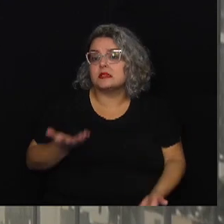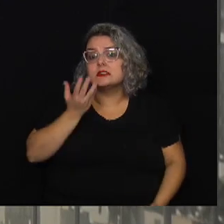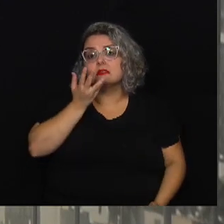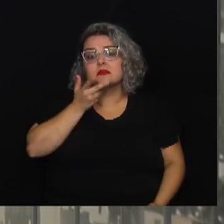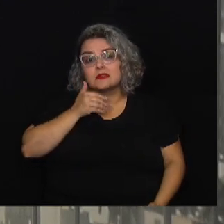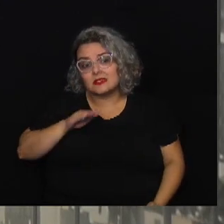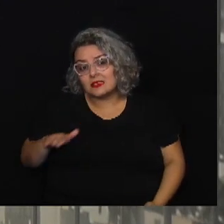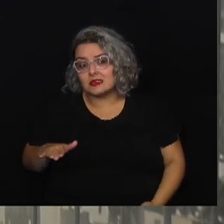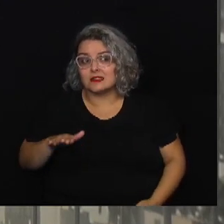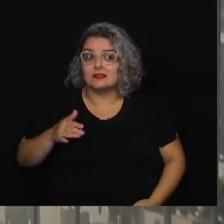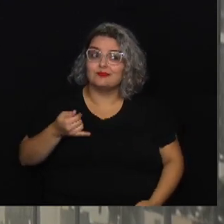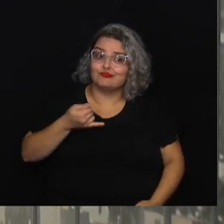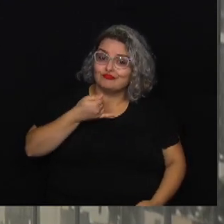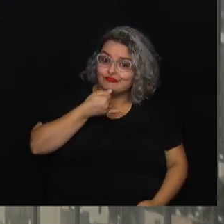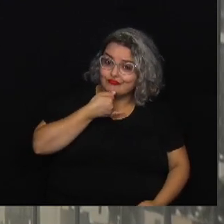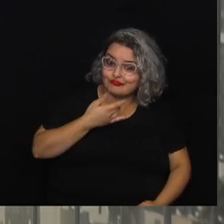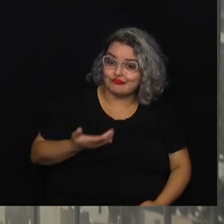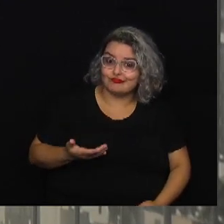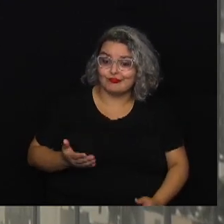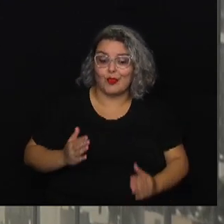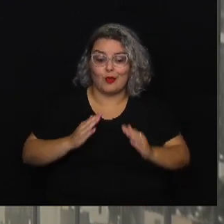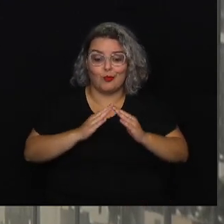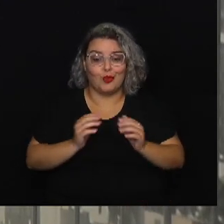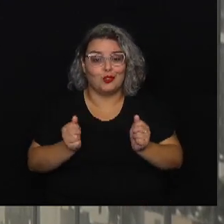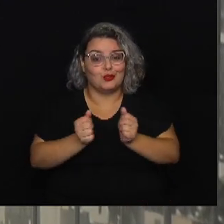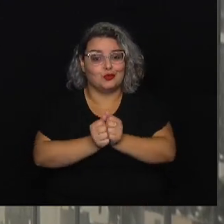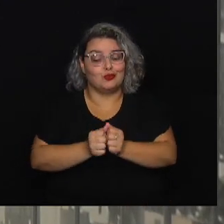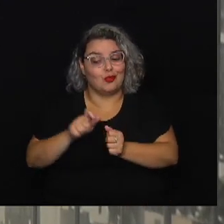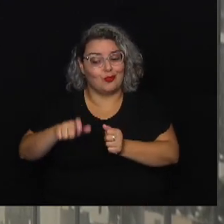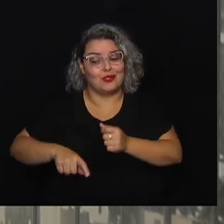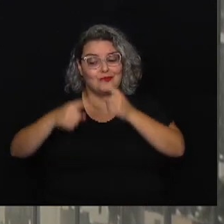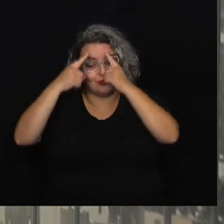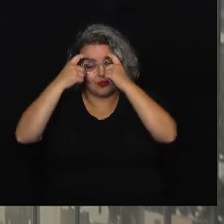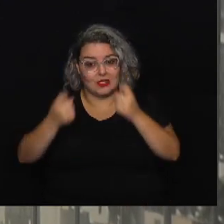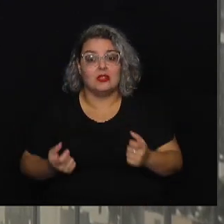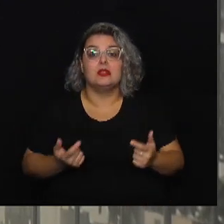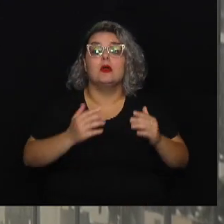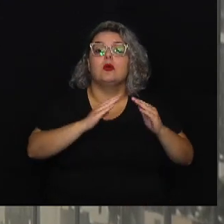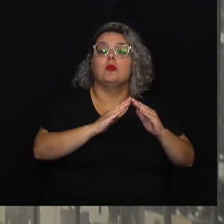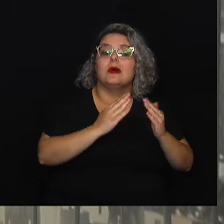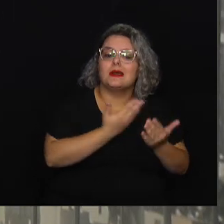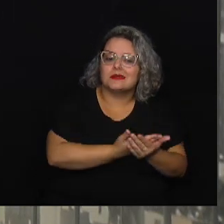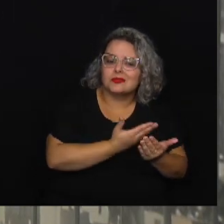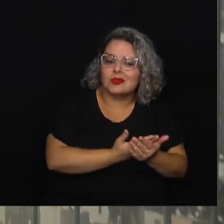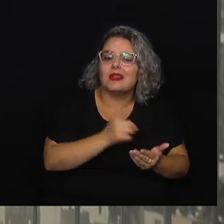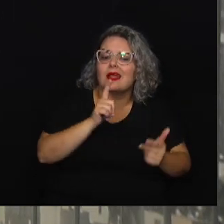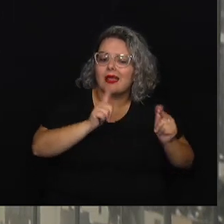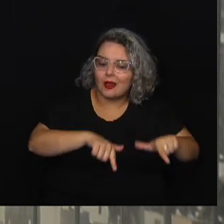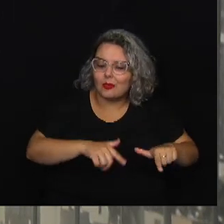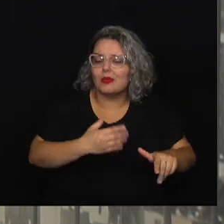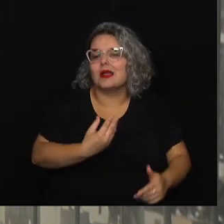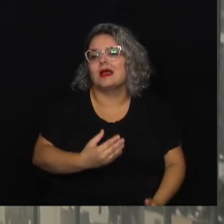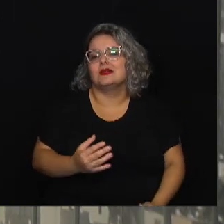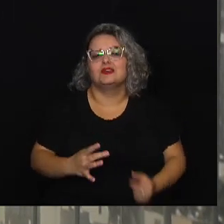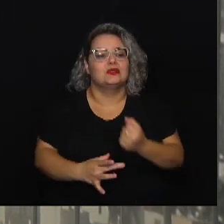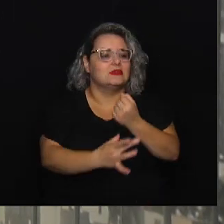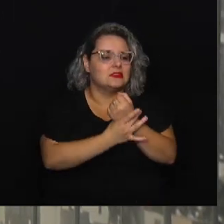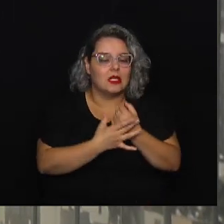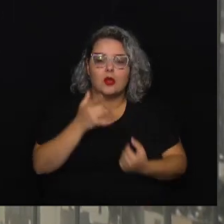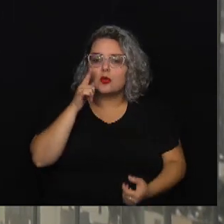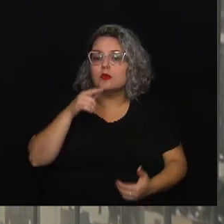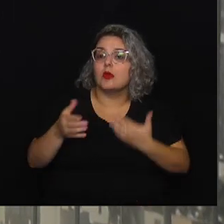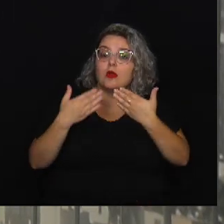infelizmente, ela mora com um agressor, então o lugar da escola é um lugar de segurança, um lugar que ela consegue contar para o